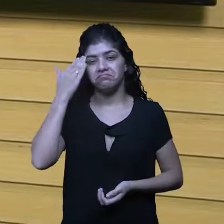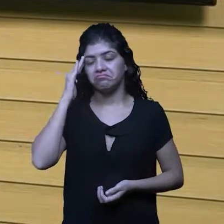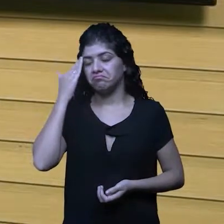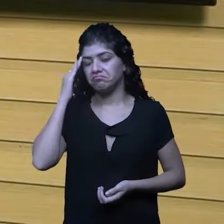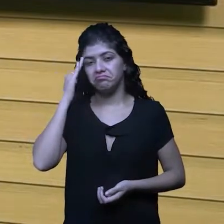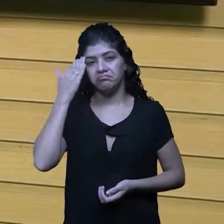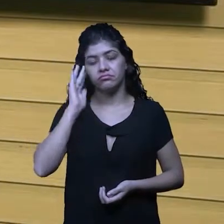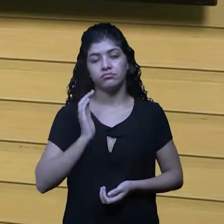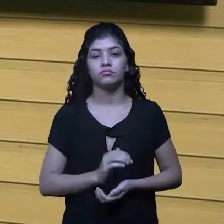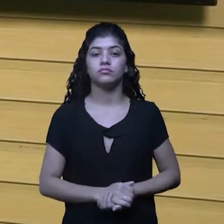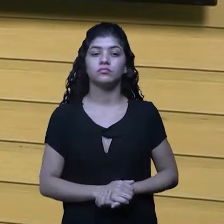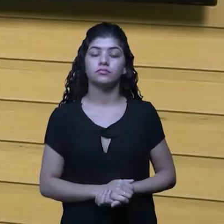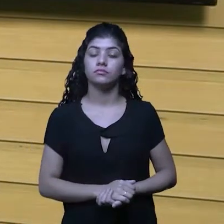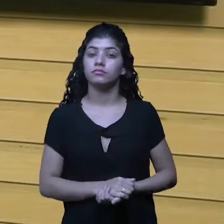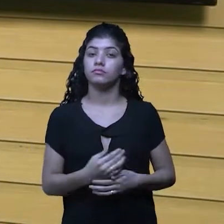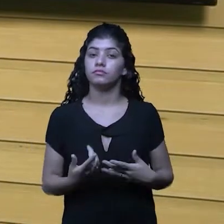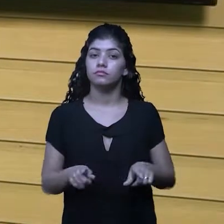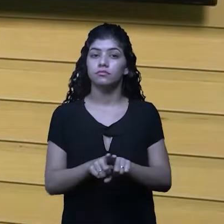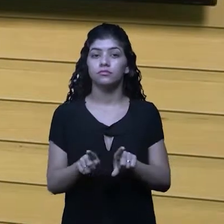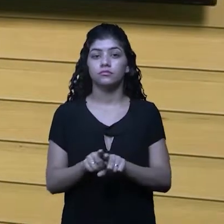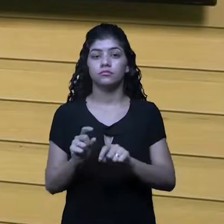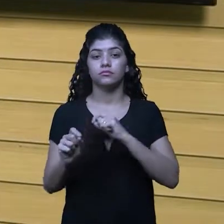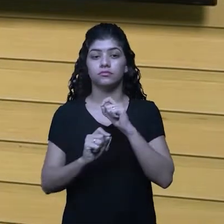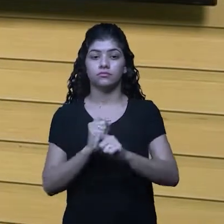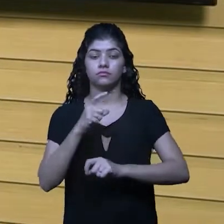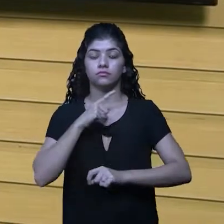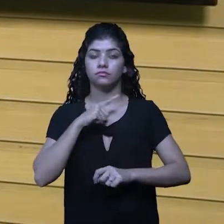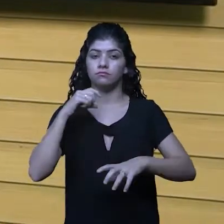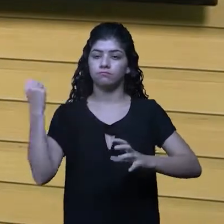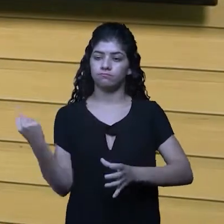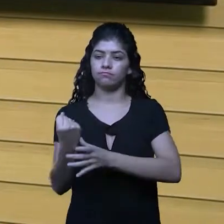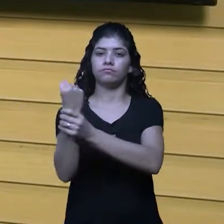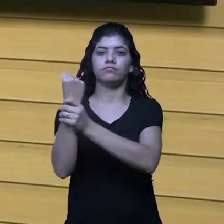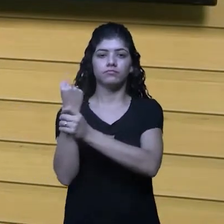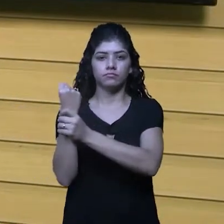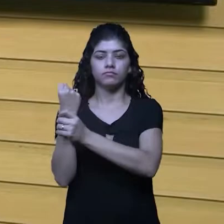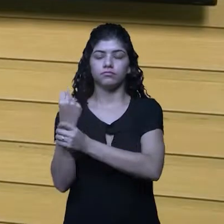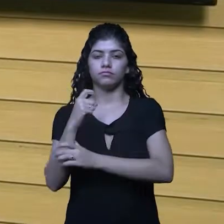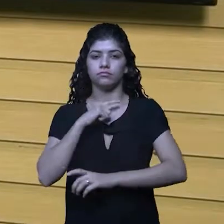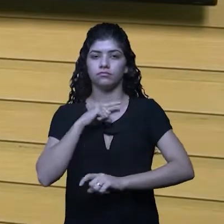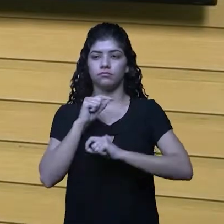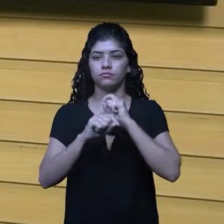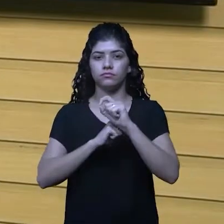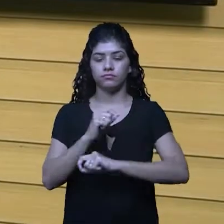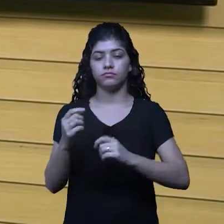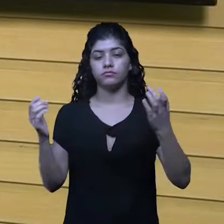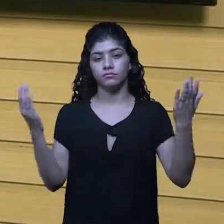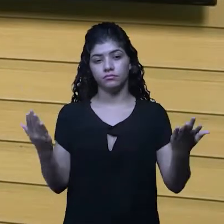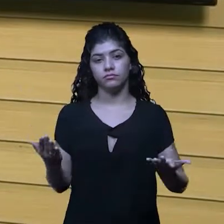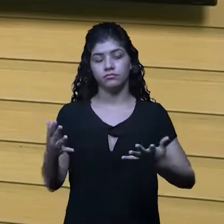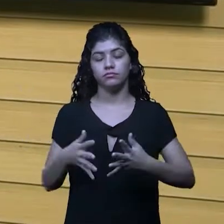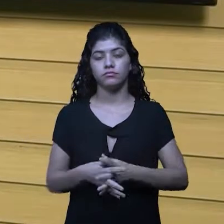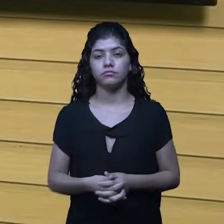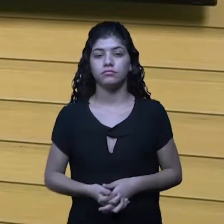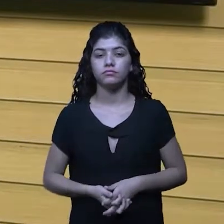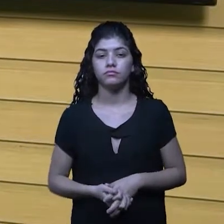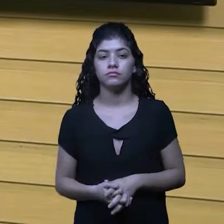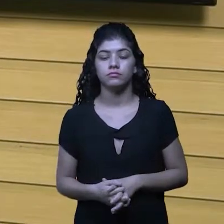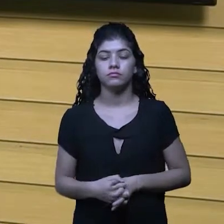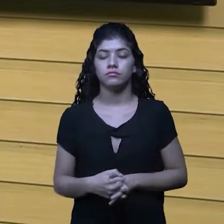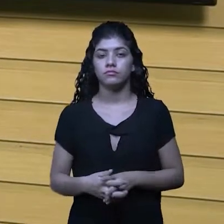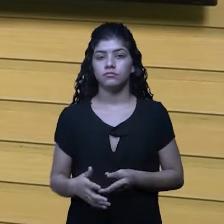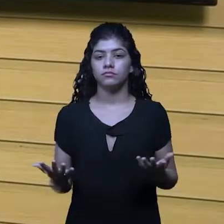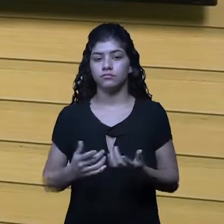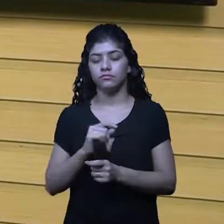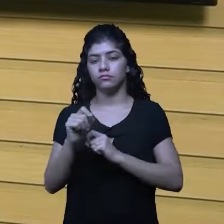aqui. Tá? Além de ter mais segurança para quem opera um instrumento. Ele